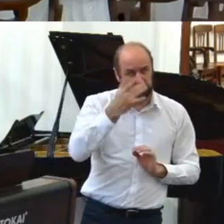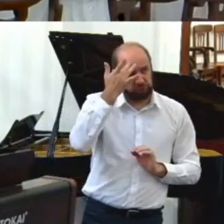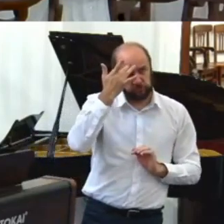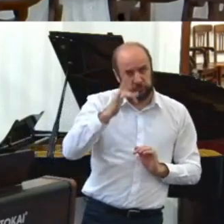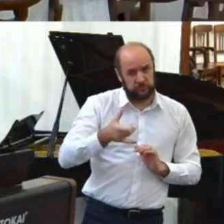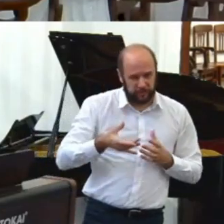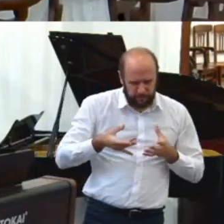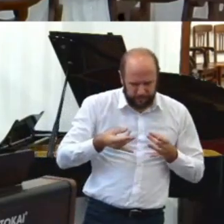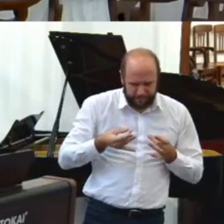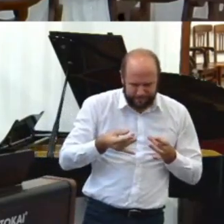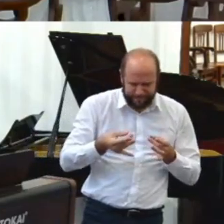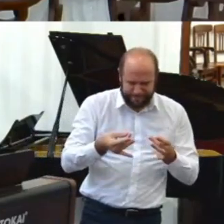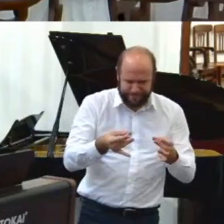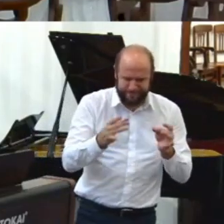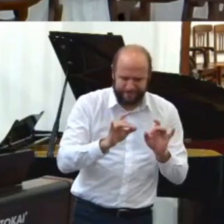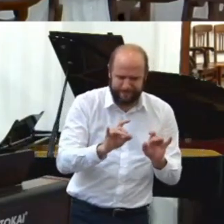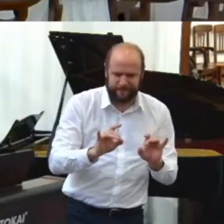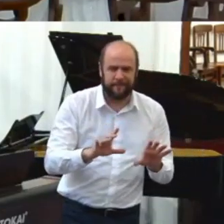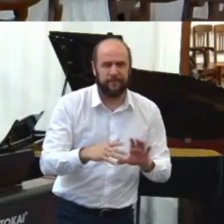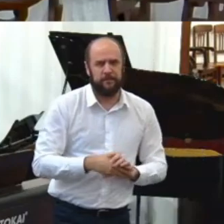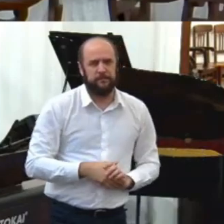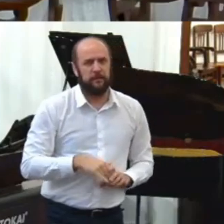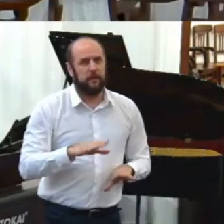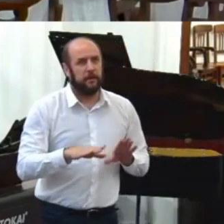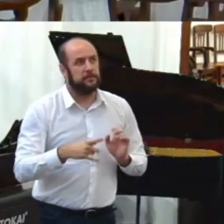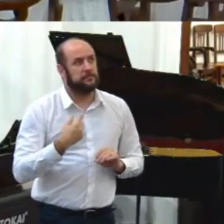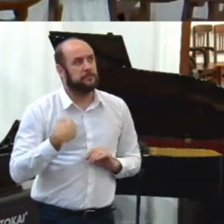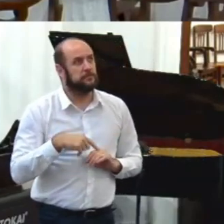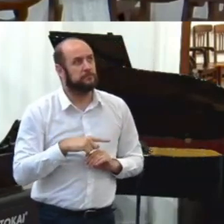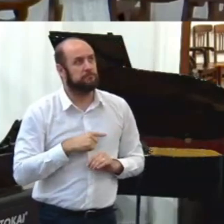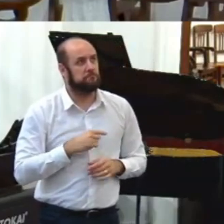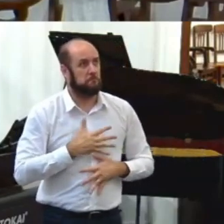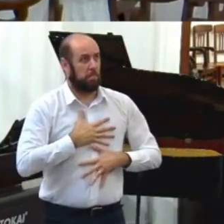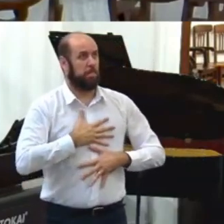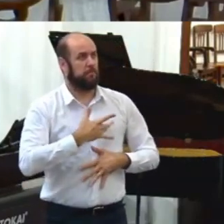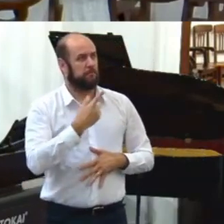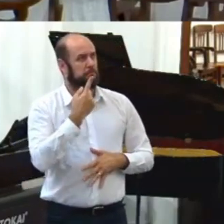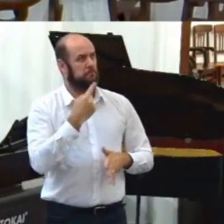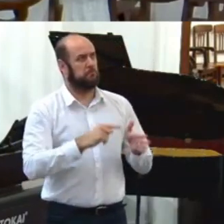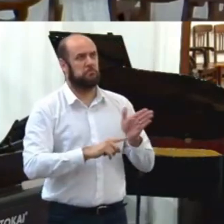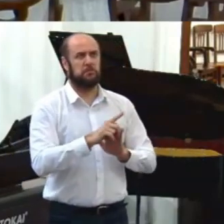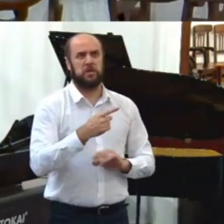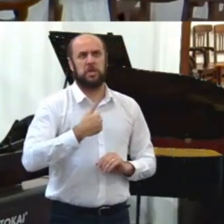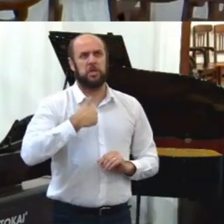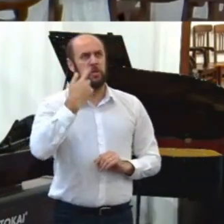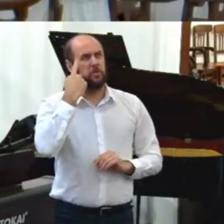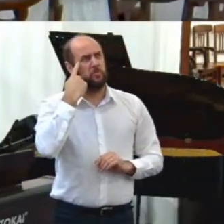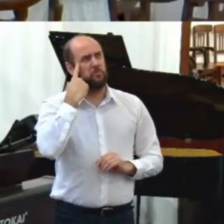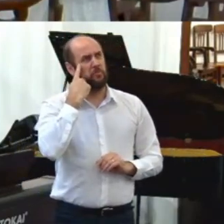de cada passo. De vez em quando nos pegamos em situações que nos perguntamos: será que eu tinha que ter dado este passo?